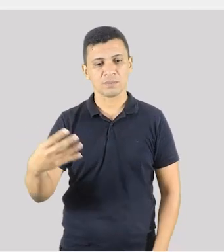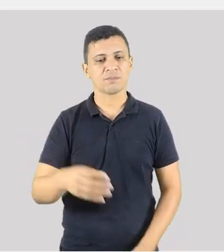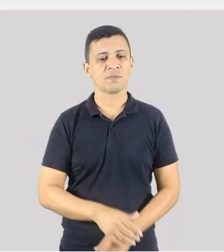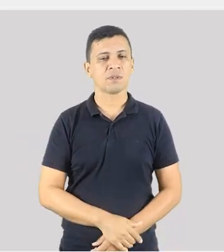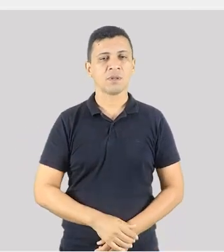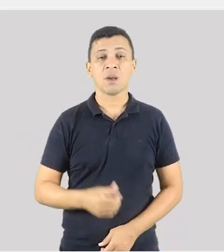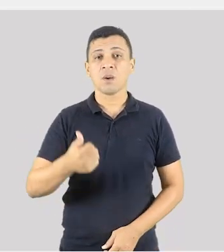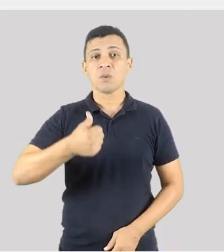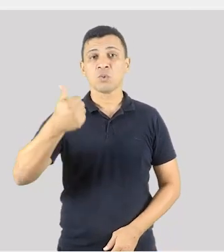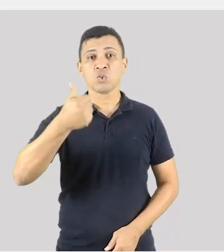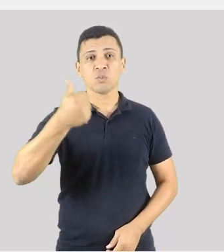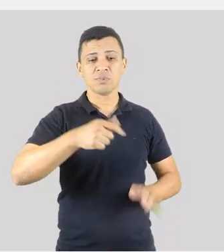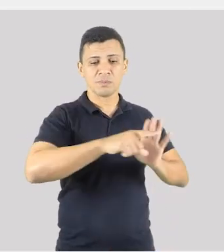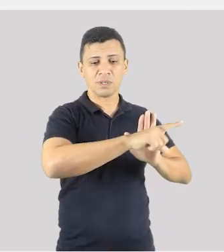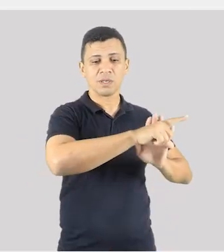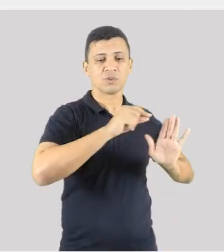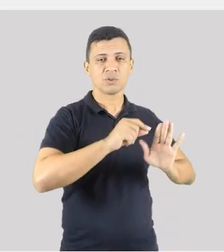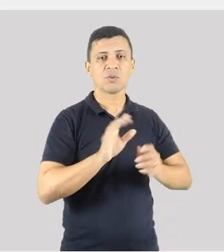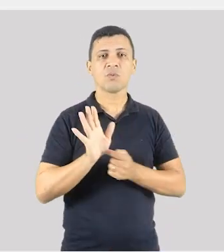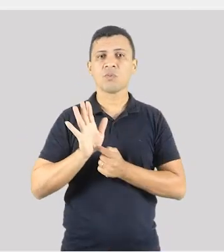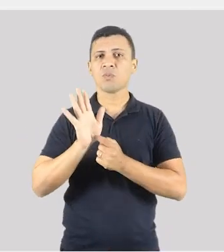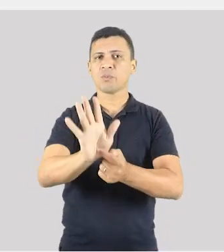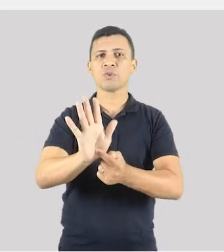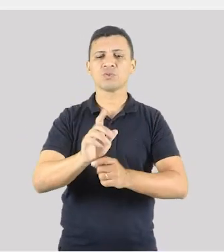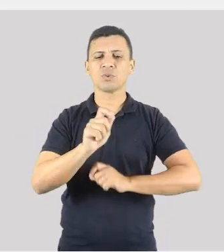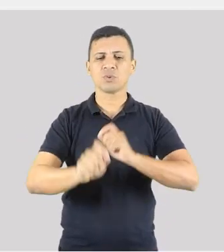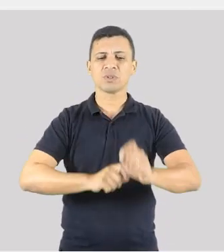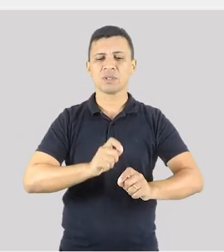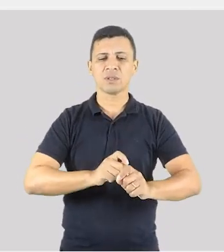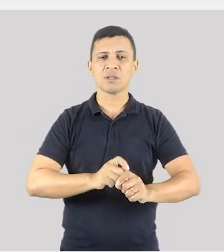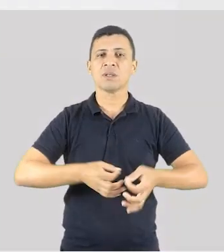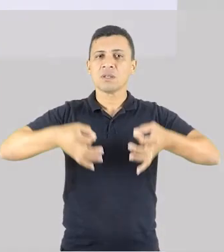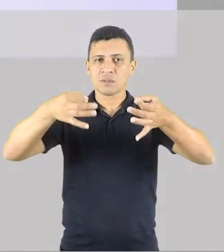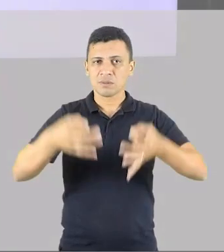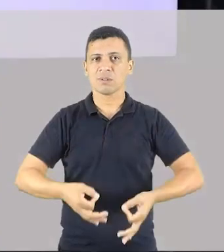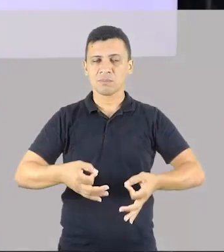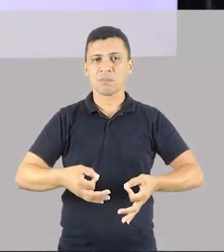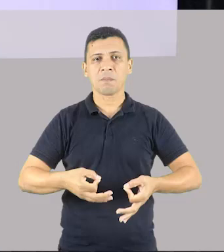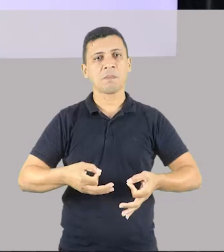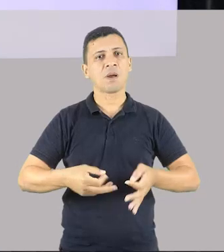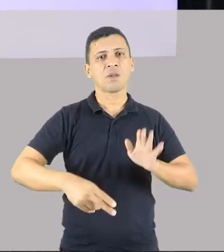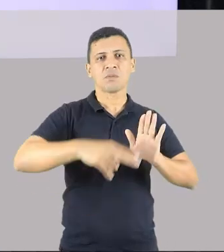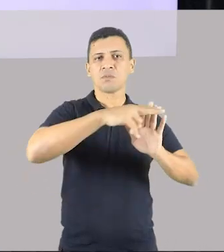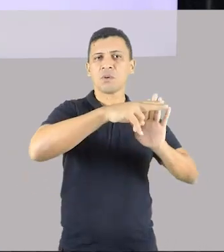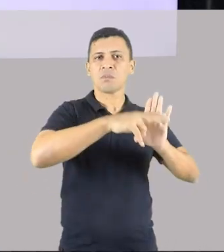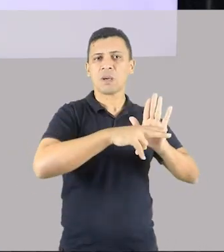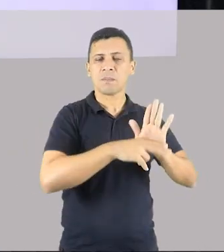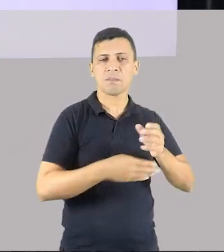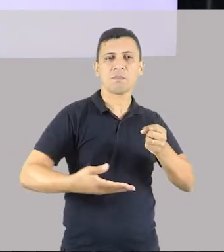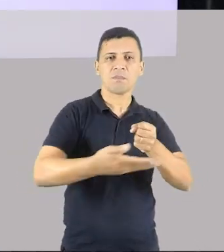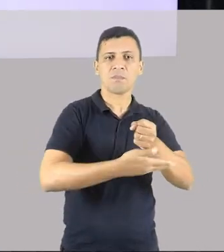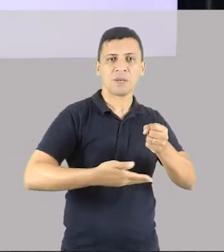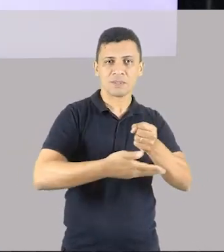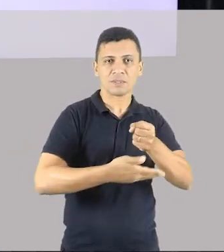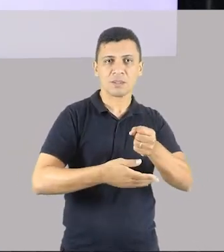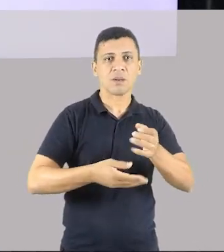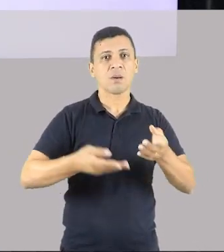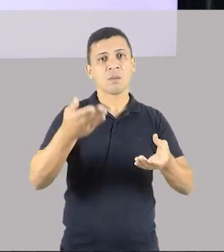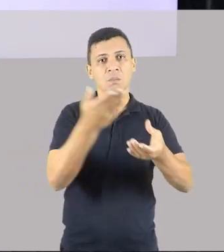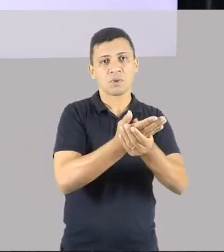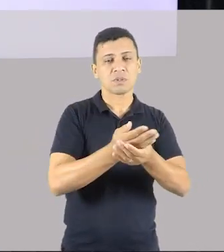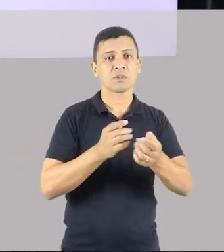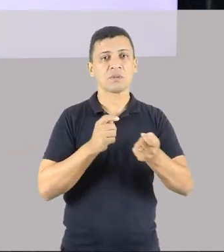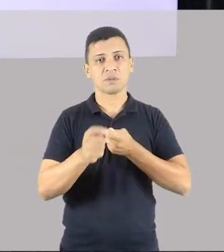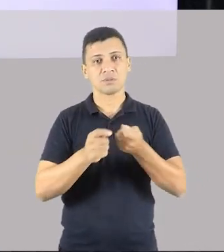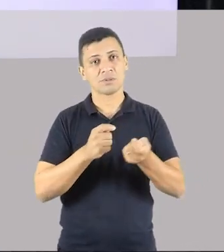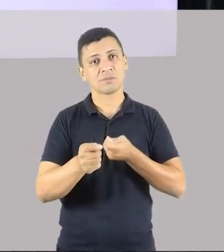9.784, logo no seu primeiro artigo, vai nos trazer que a lei estabelece normas básicas sobre o processo administrativo no